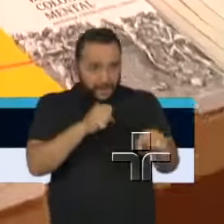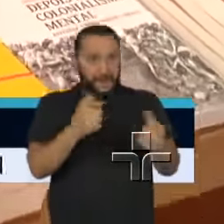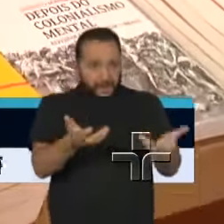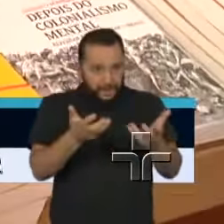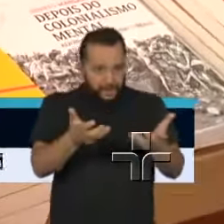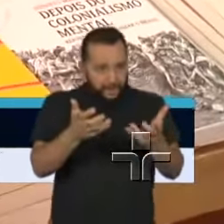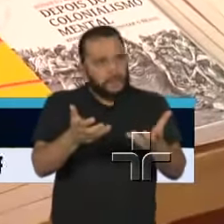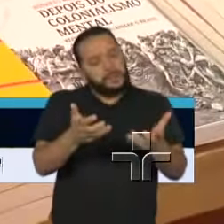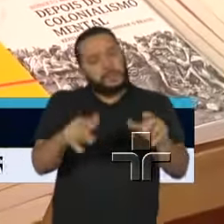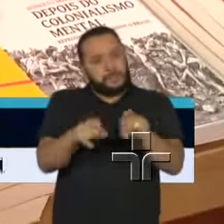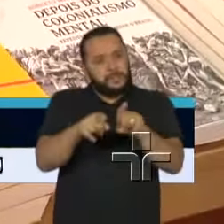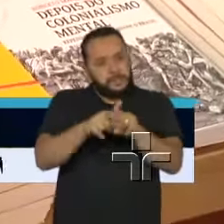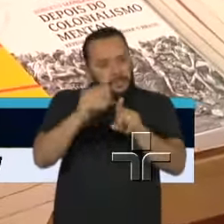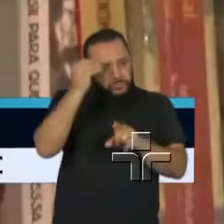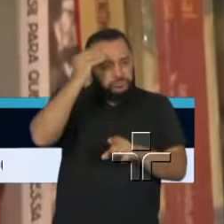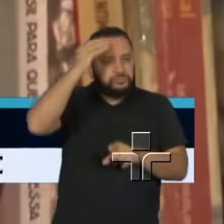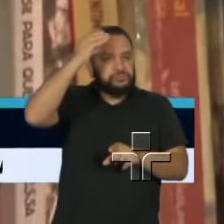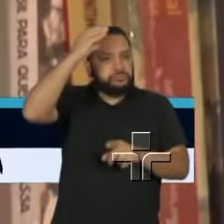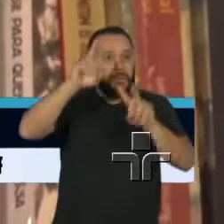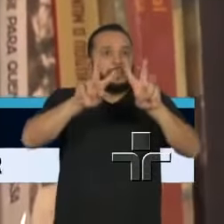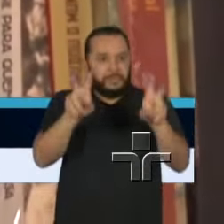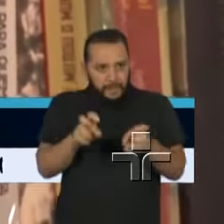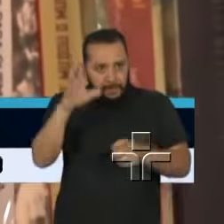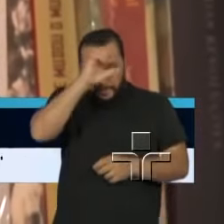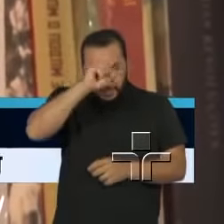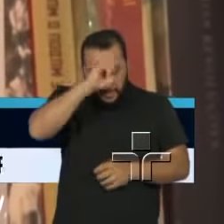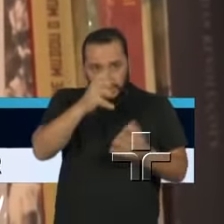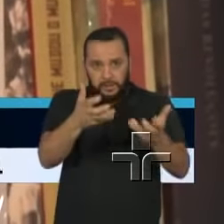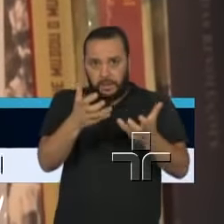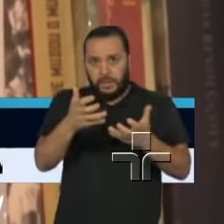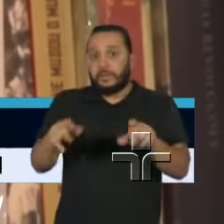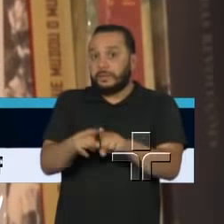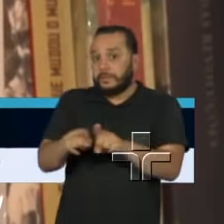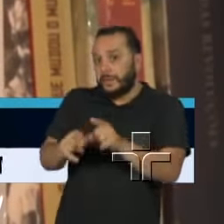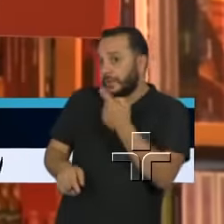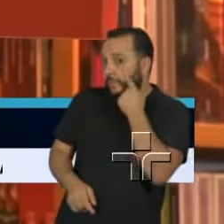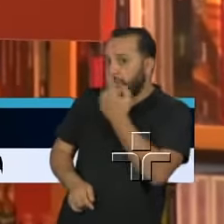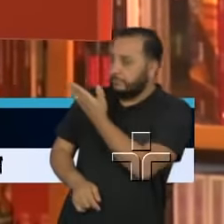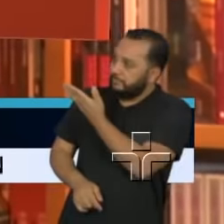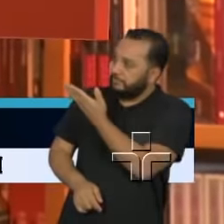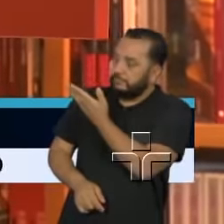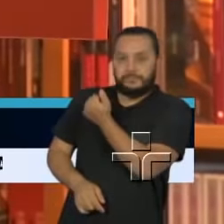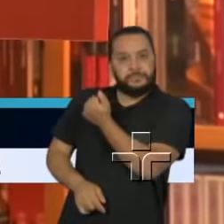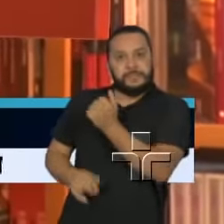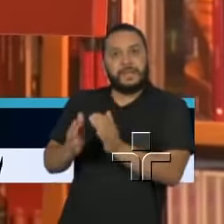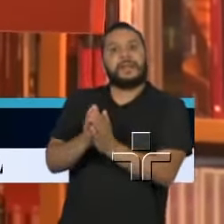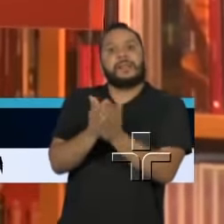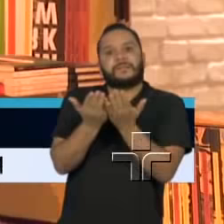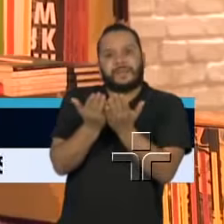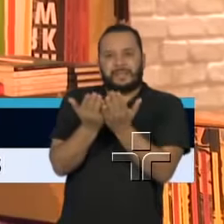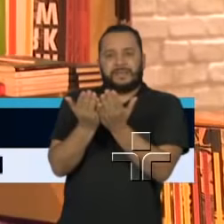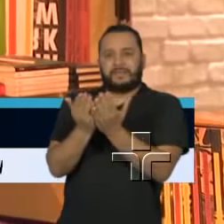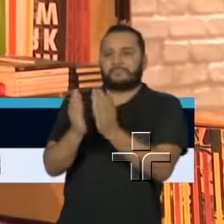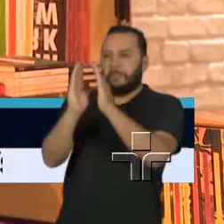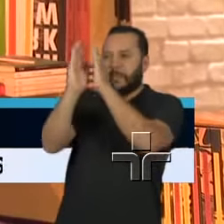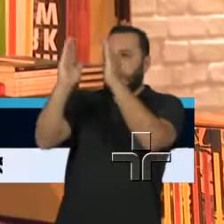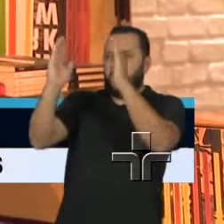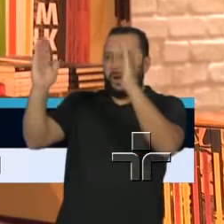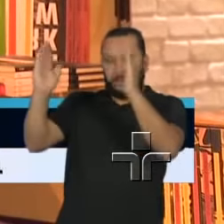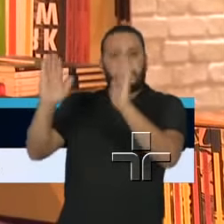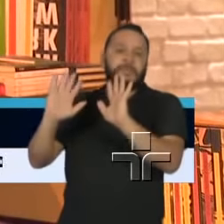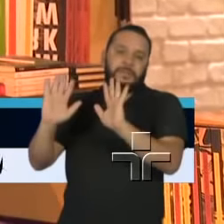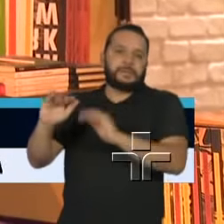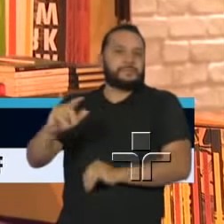Os livros de política ganharam espaço de destaque logo na entrada desta outra livraria, deixando os de ficção de lado. Eu comecei a ler